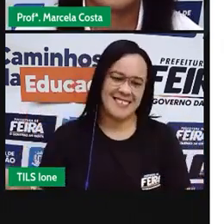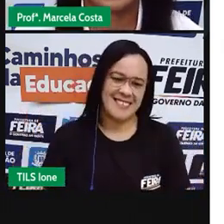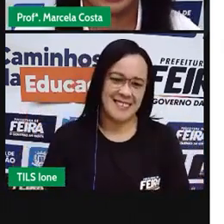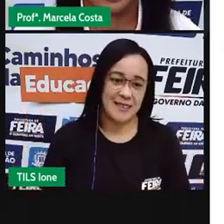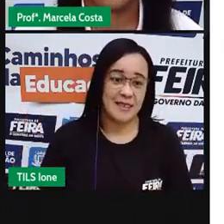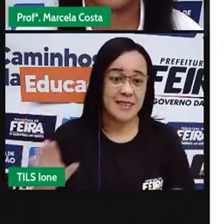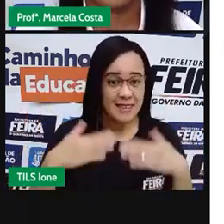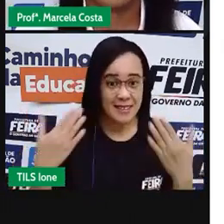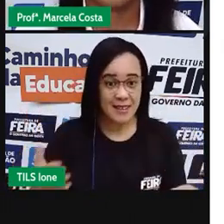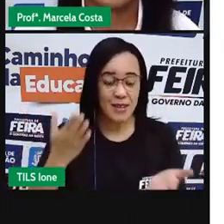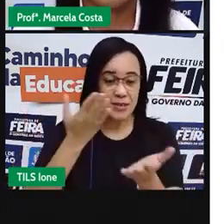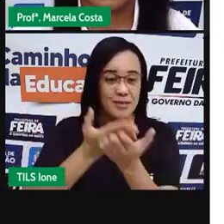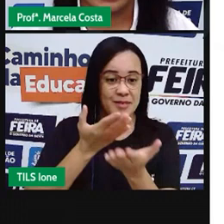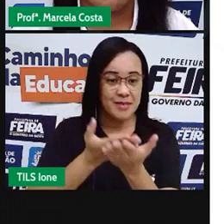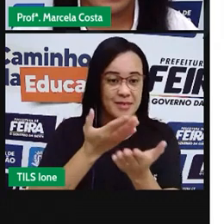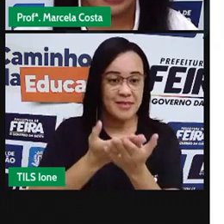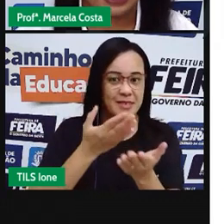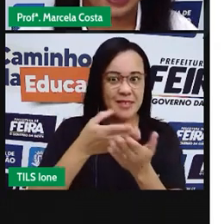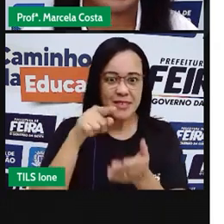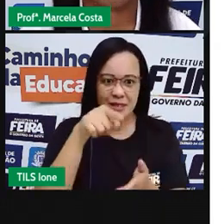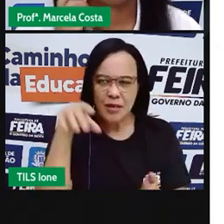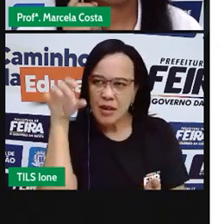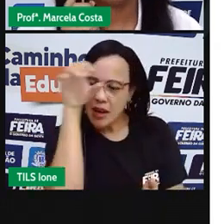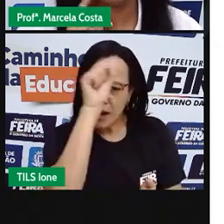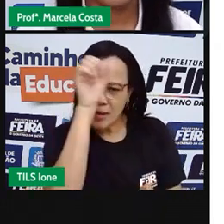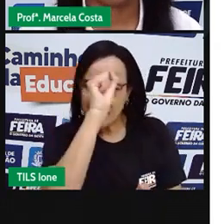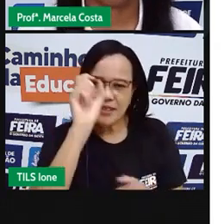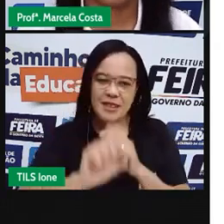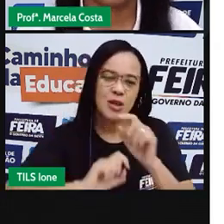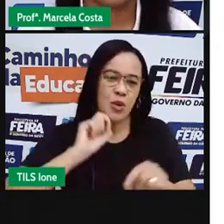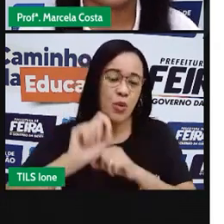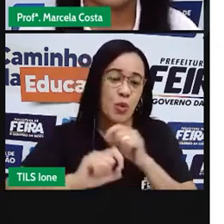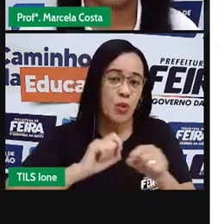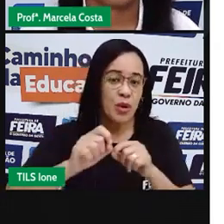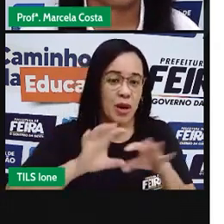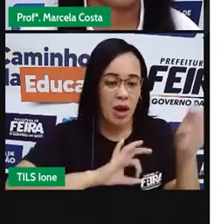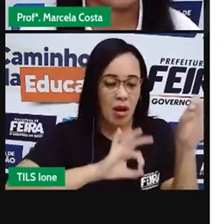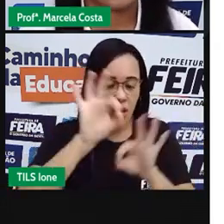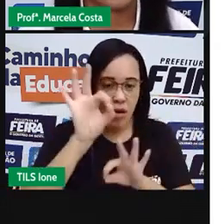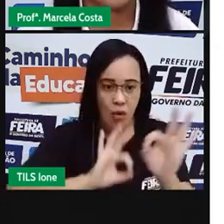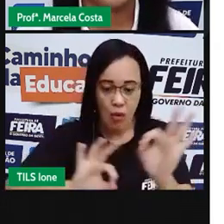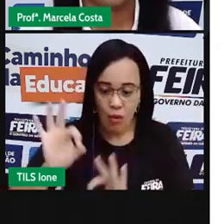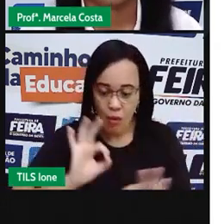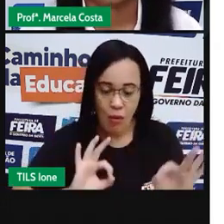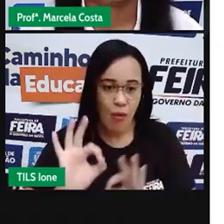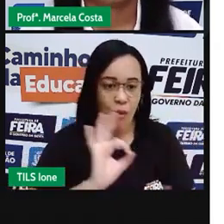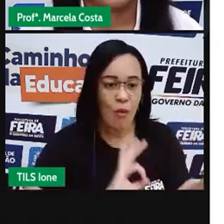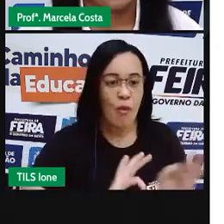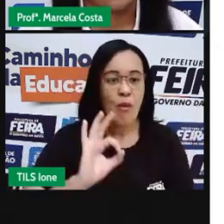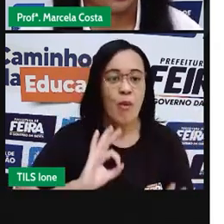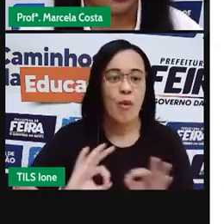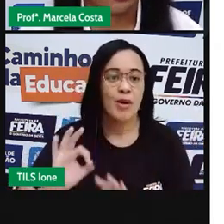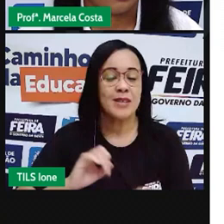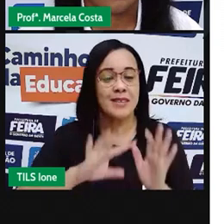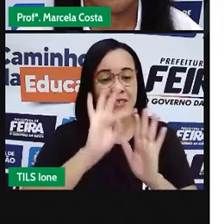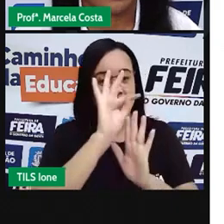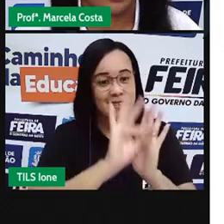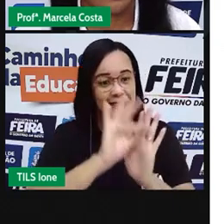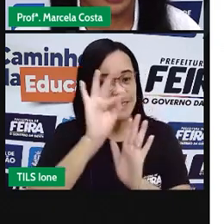Então, com essa aula, você vai aprender a planejar e a produzir